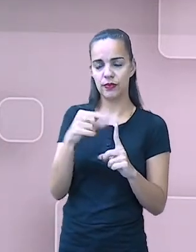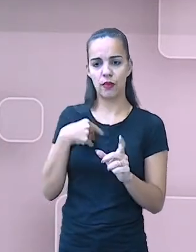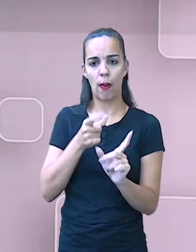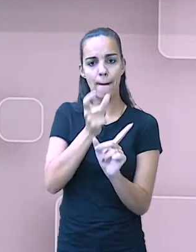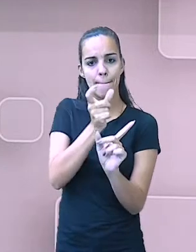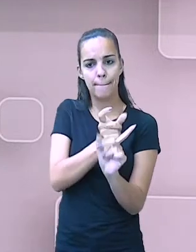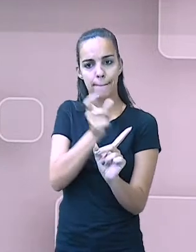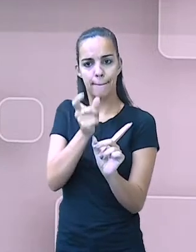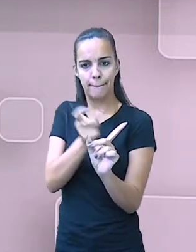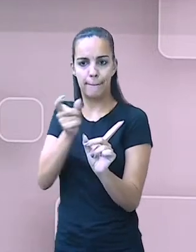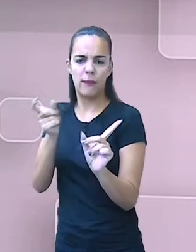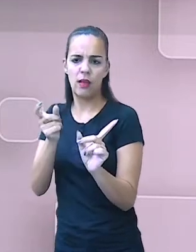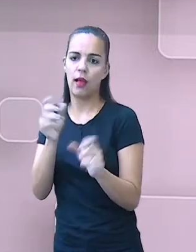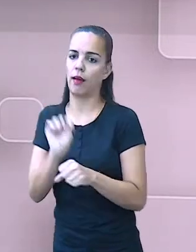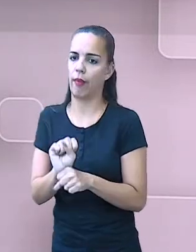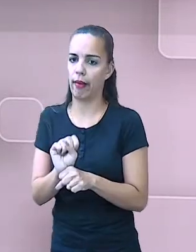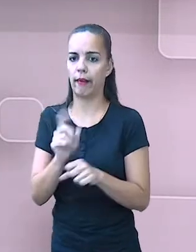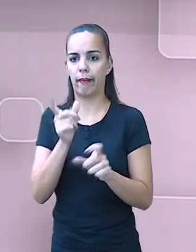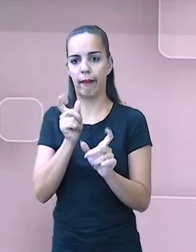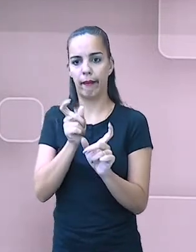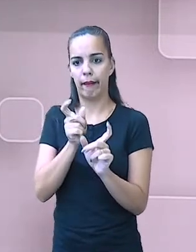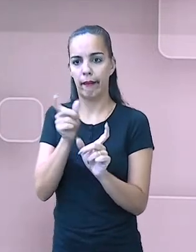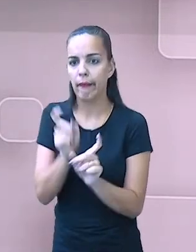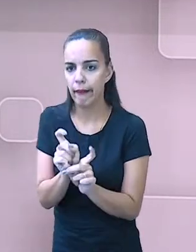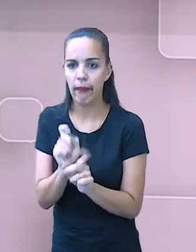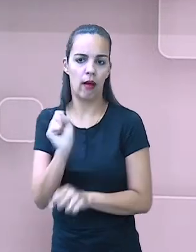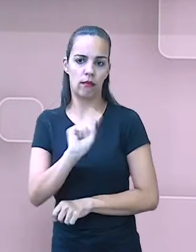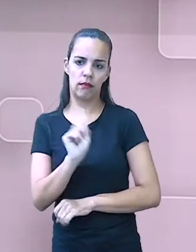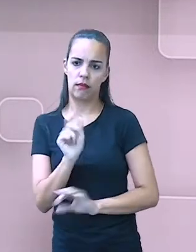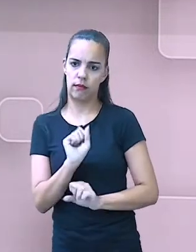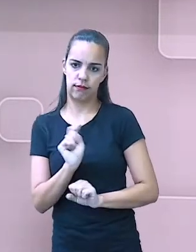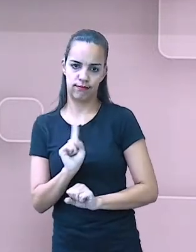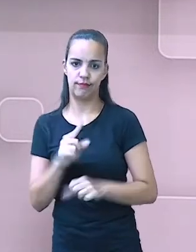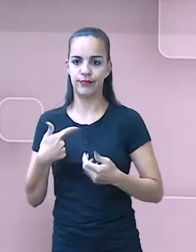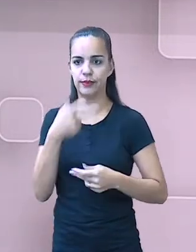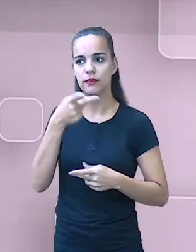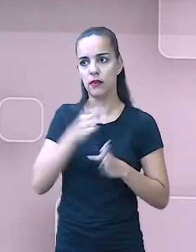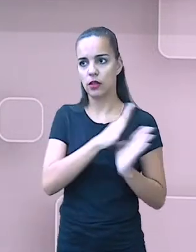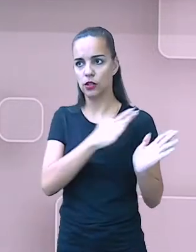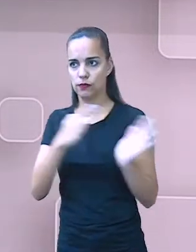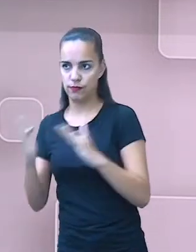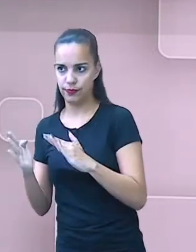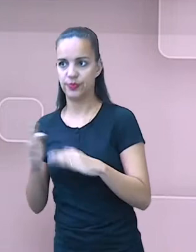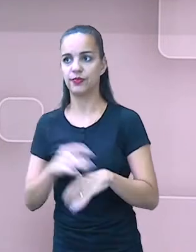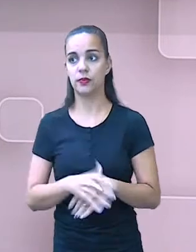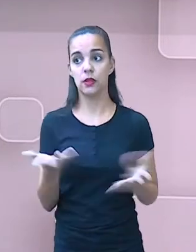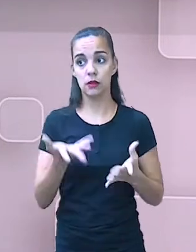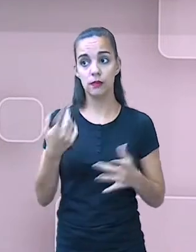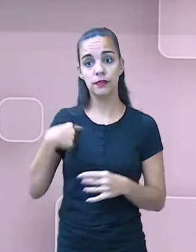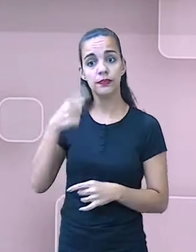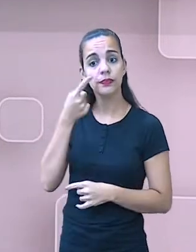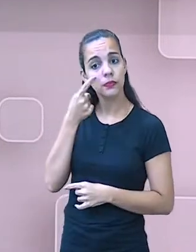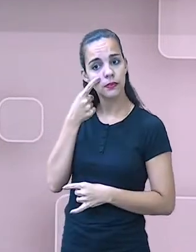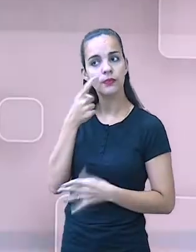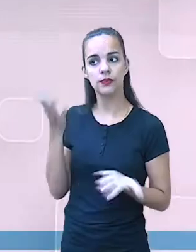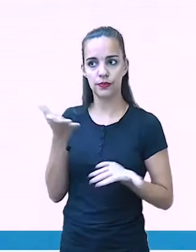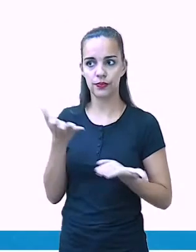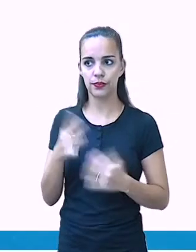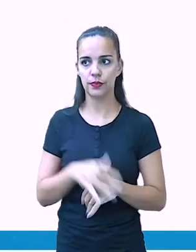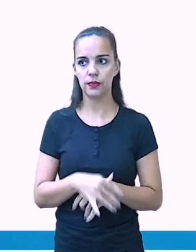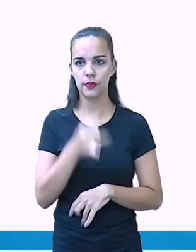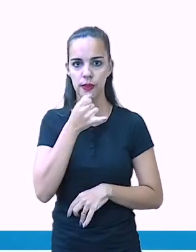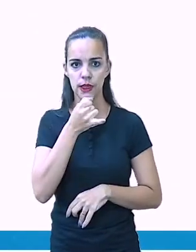pedaços separados, né? Então, a sílaba, ela é cada pedaço separado. Então, vamos um pouquinho para frente.